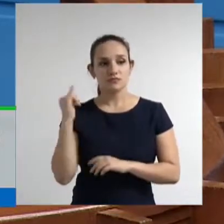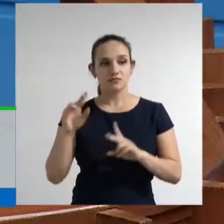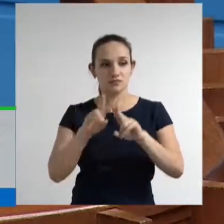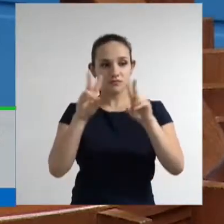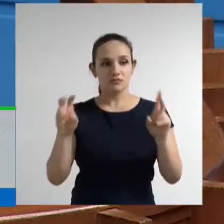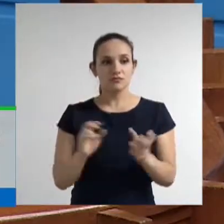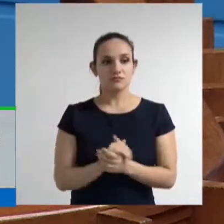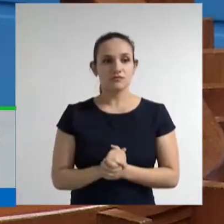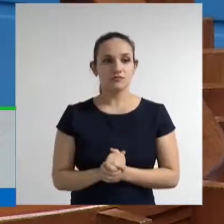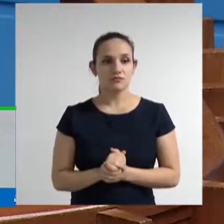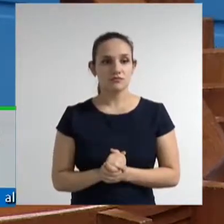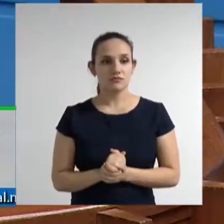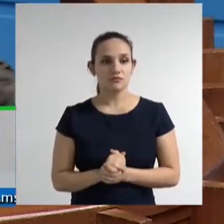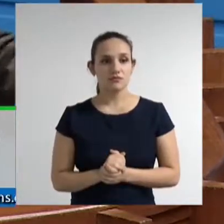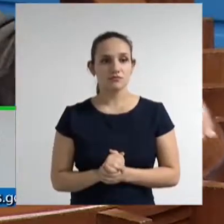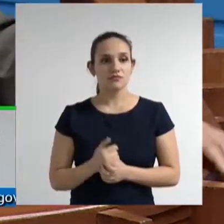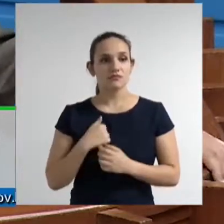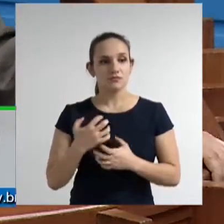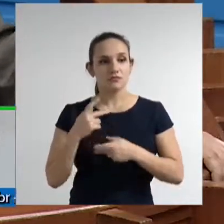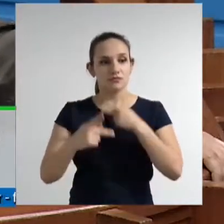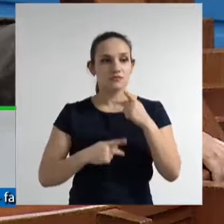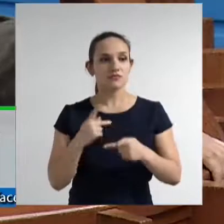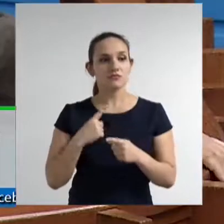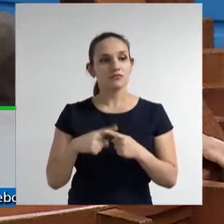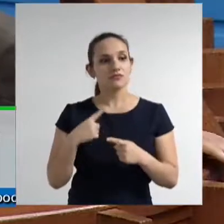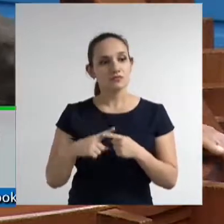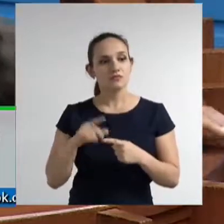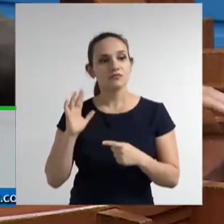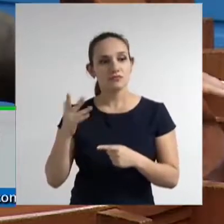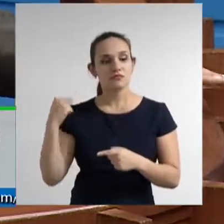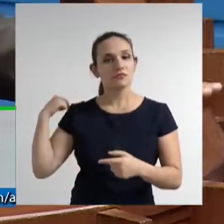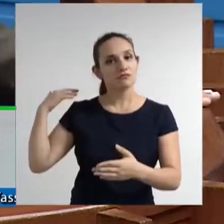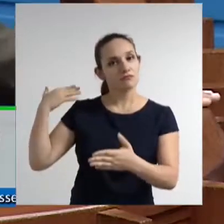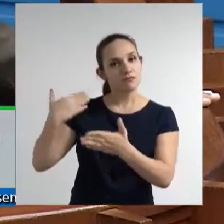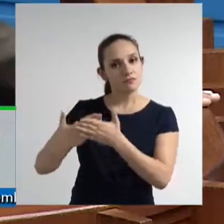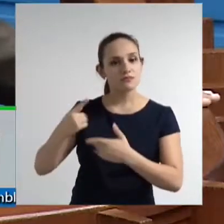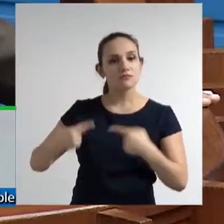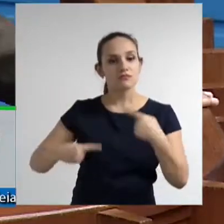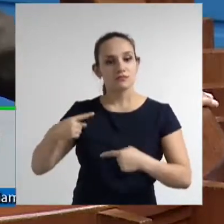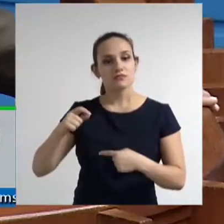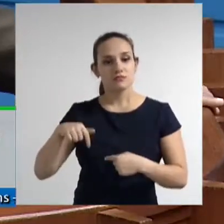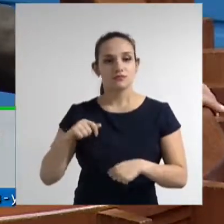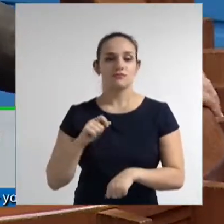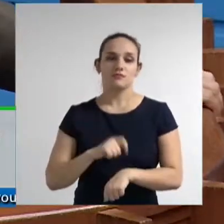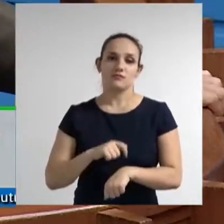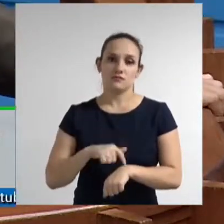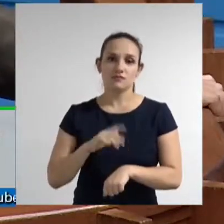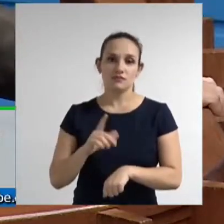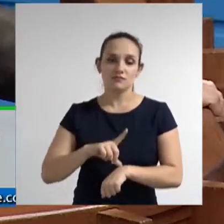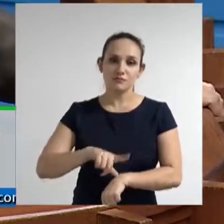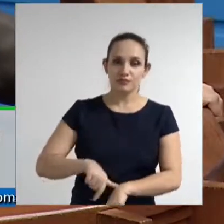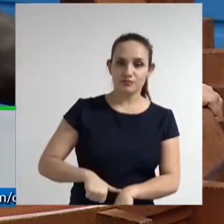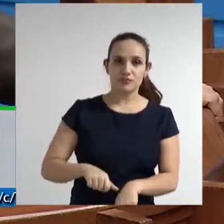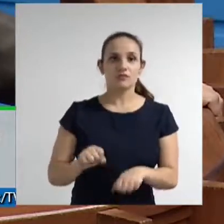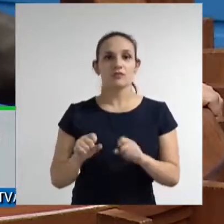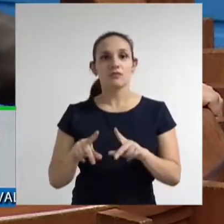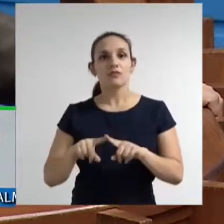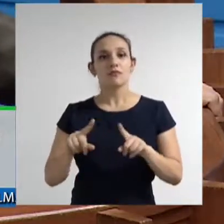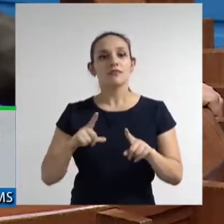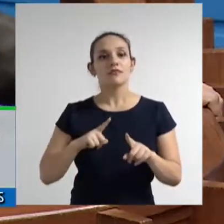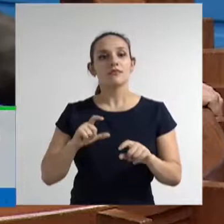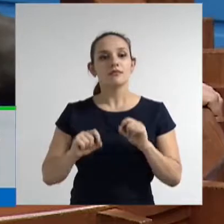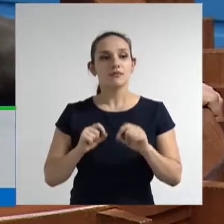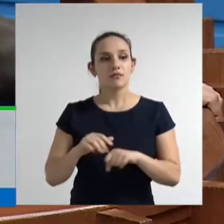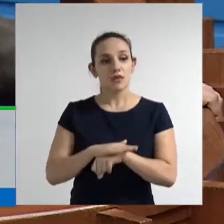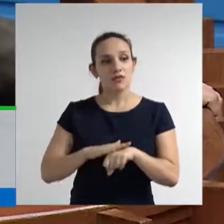Lídio. Eu quero só fazer esse registro, porque essa questão já era discutida há muito tempo aqui. E nas 2 negociações, a